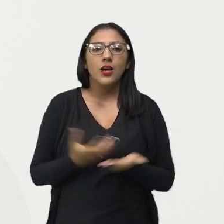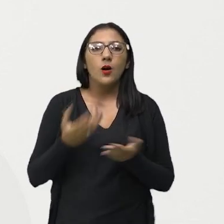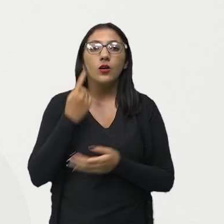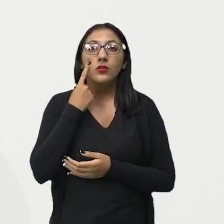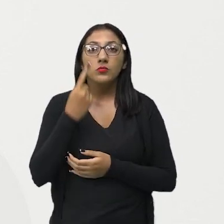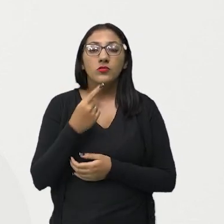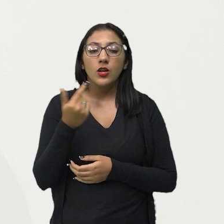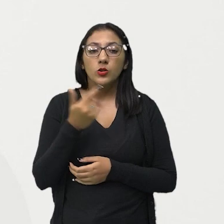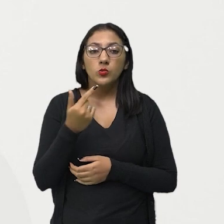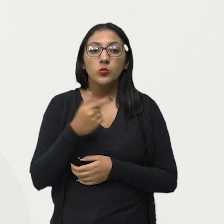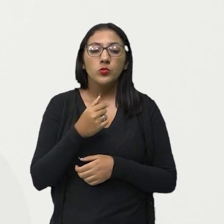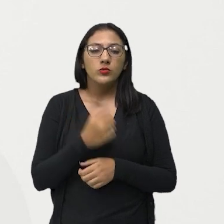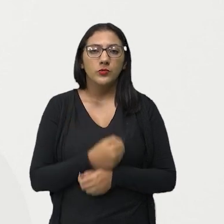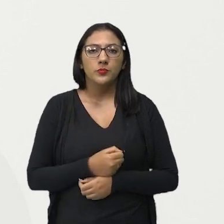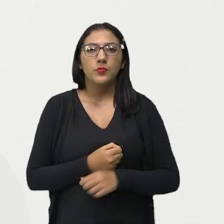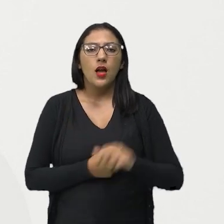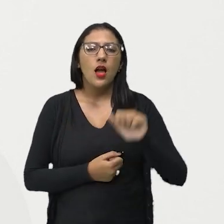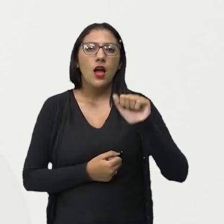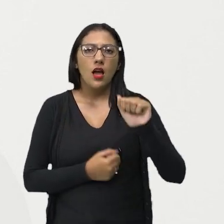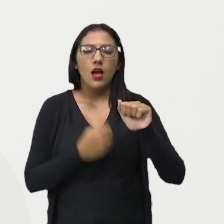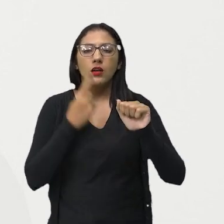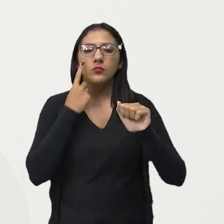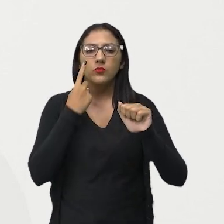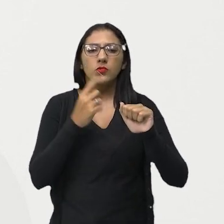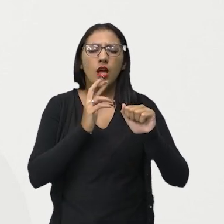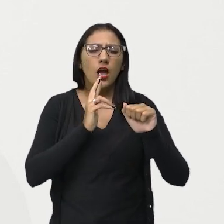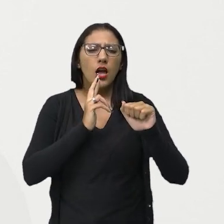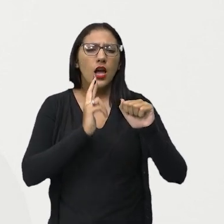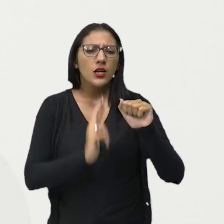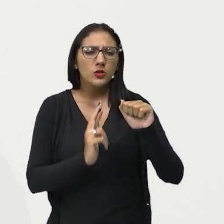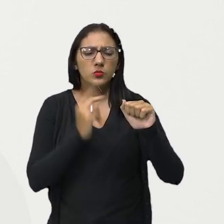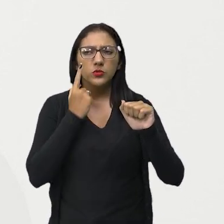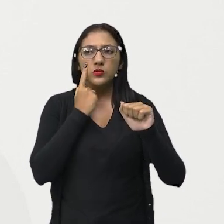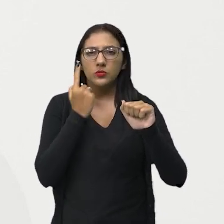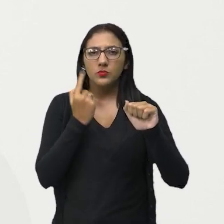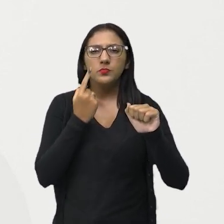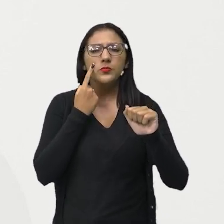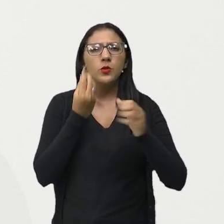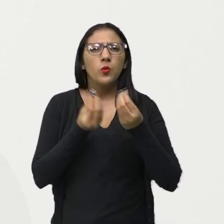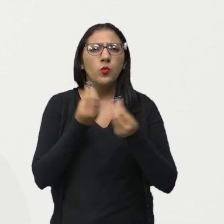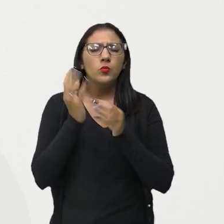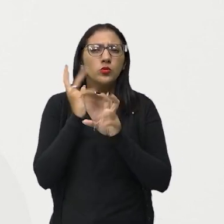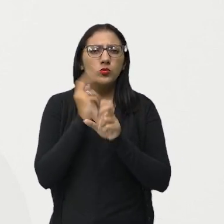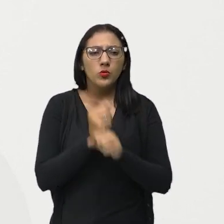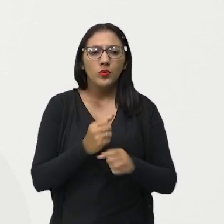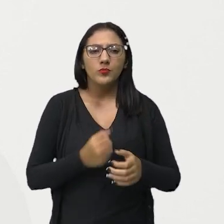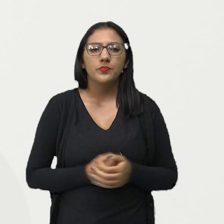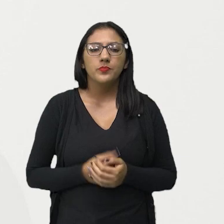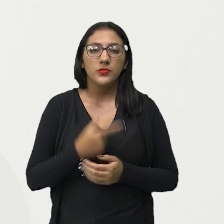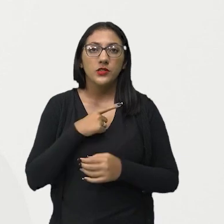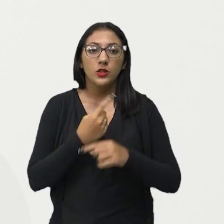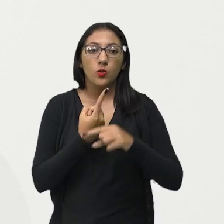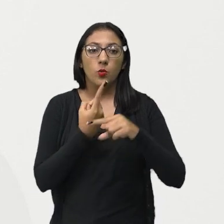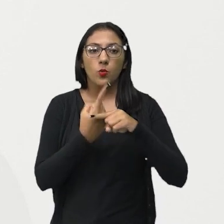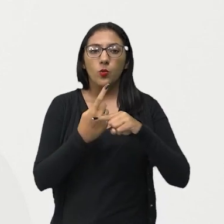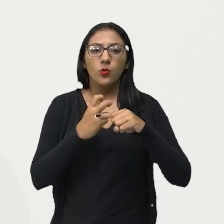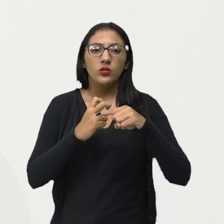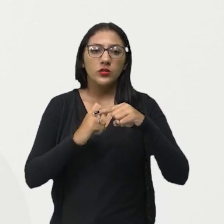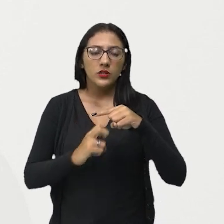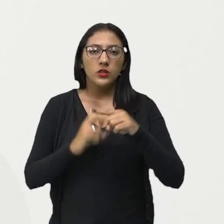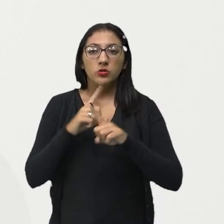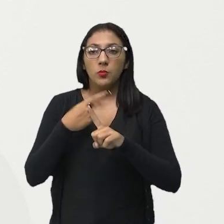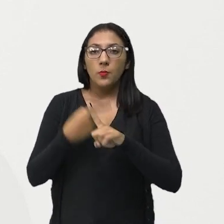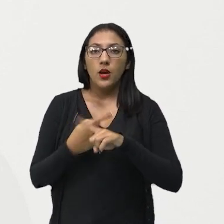aí a letra A. Como é que vai ser então a resposta aí da letra A? Eu tenho a fração 1/5 somado